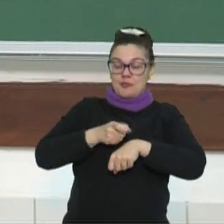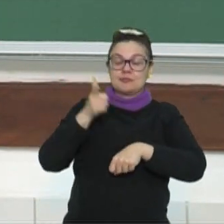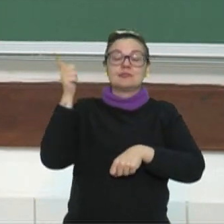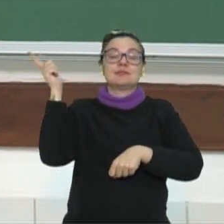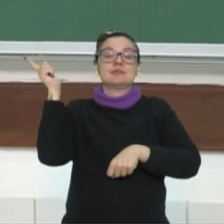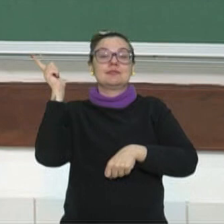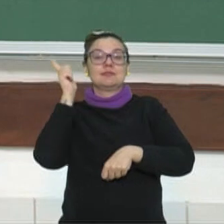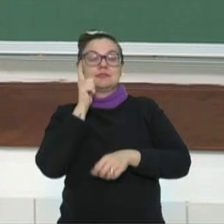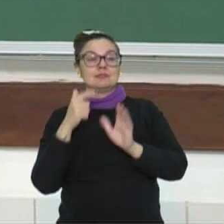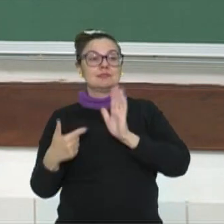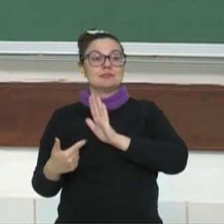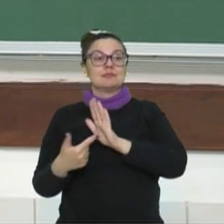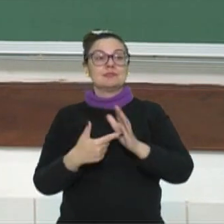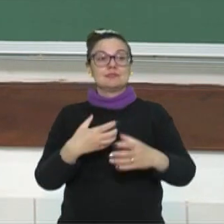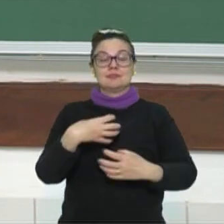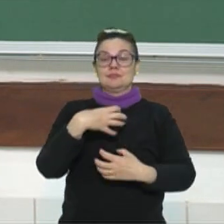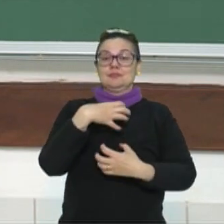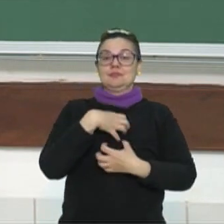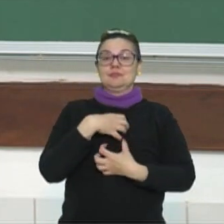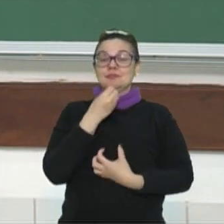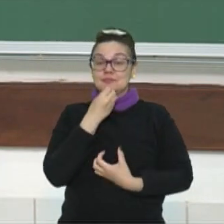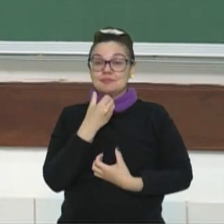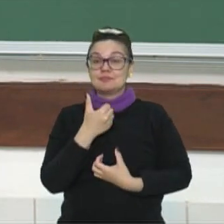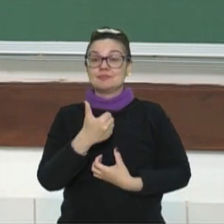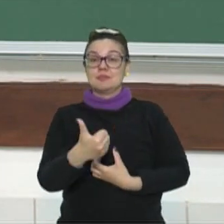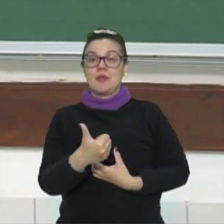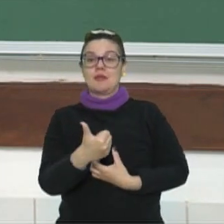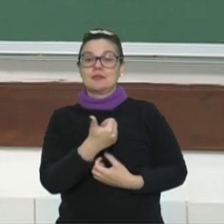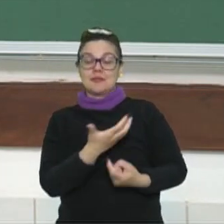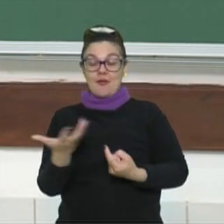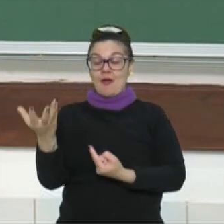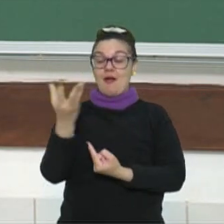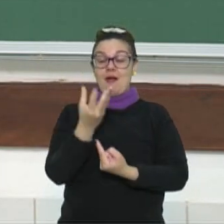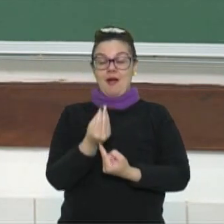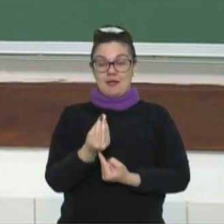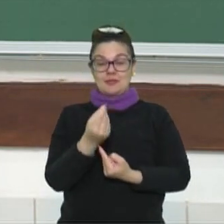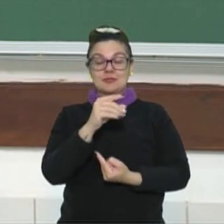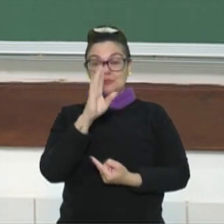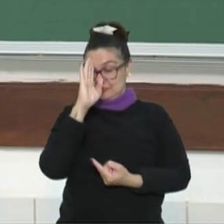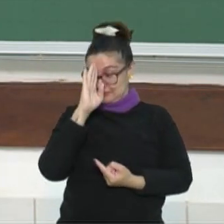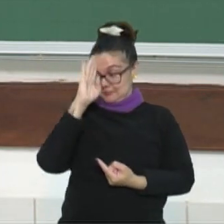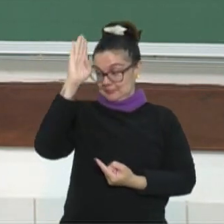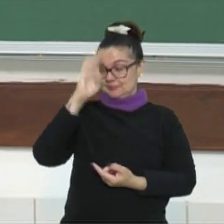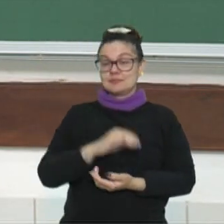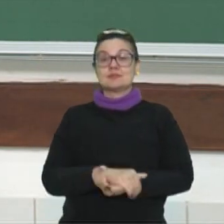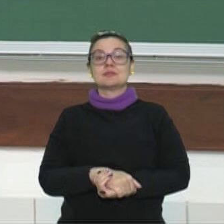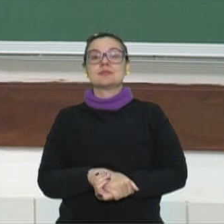consegue se sentir bem e aproveita disso. A arte tem um papel fundamental nesse modelo ético.